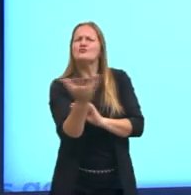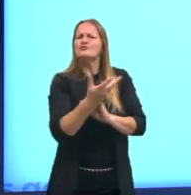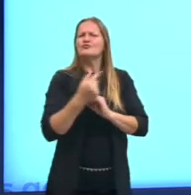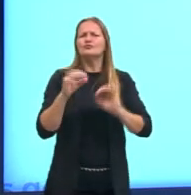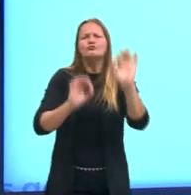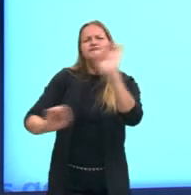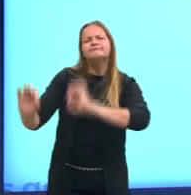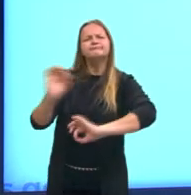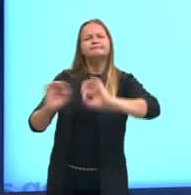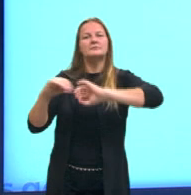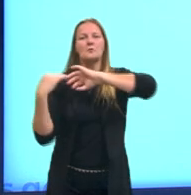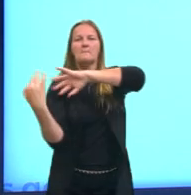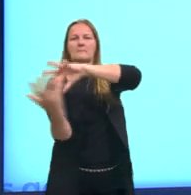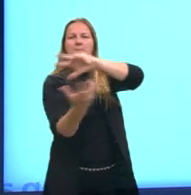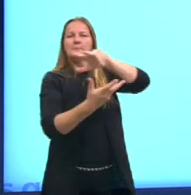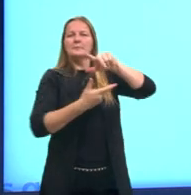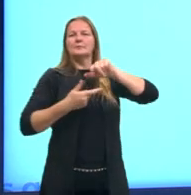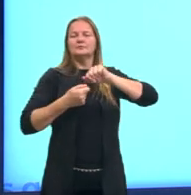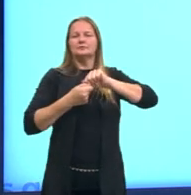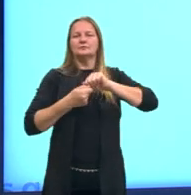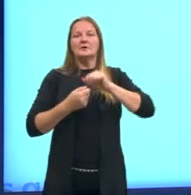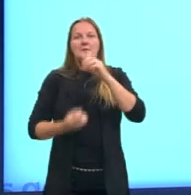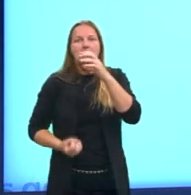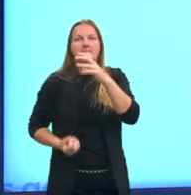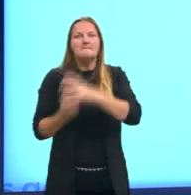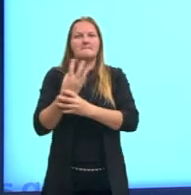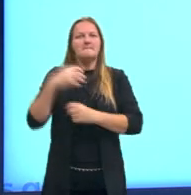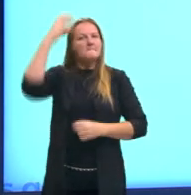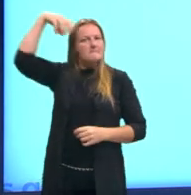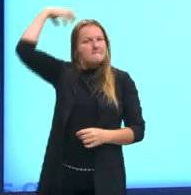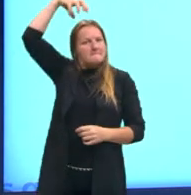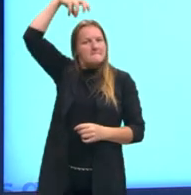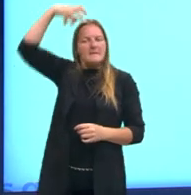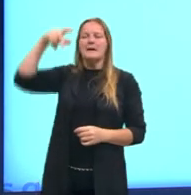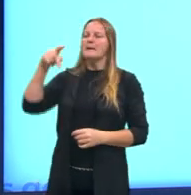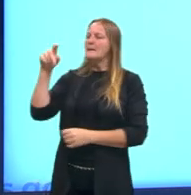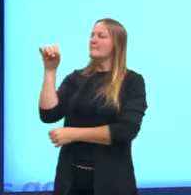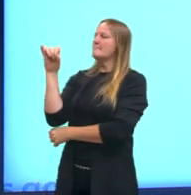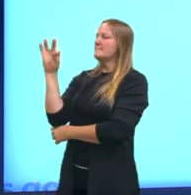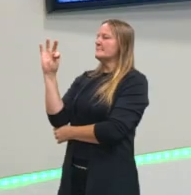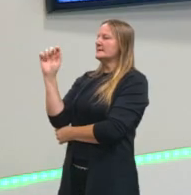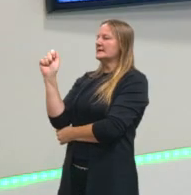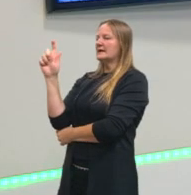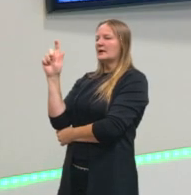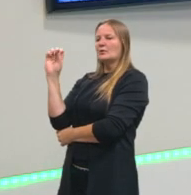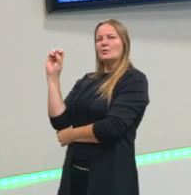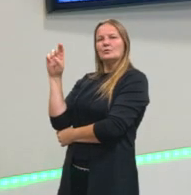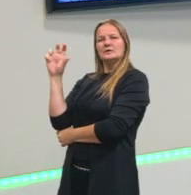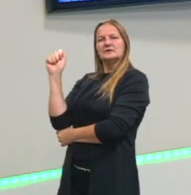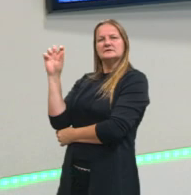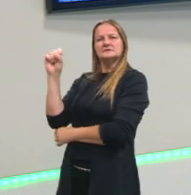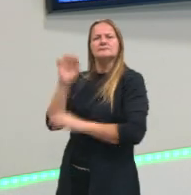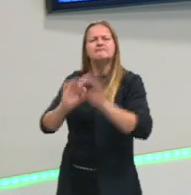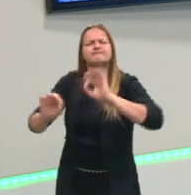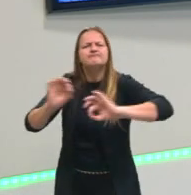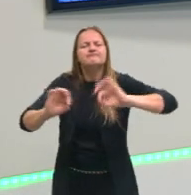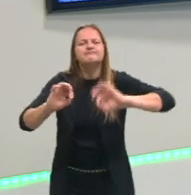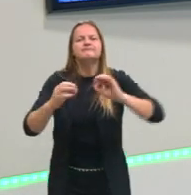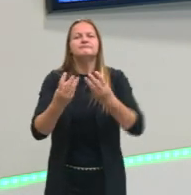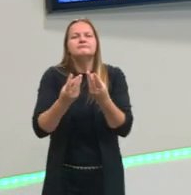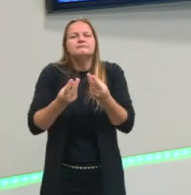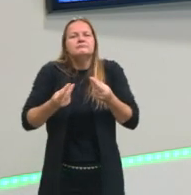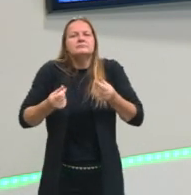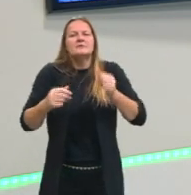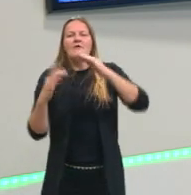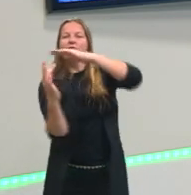Harmonia do mundo ele é o Pitágoras que começa então trazer essa coisa um pouco mais formal uma ordem mais uma consistência